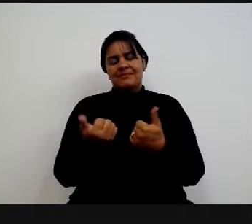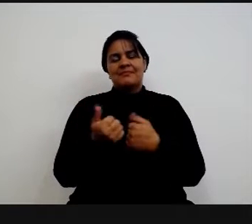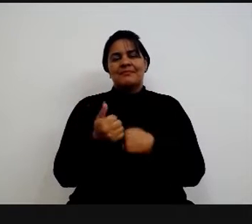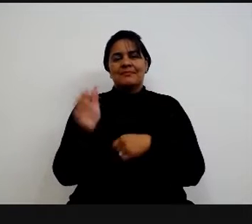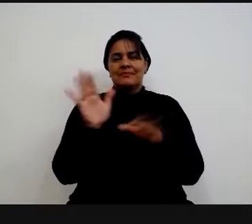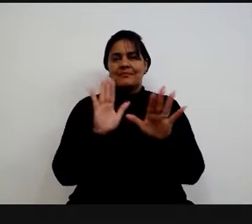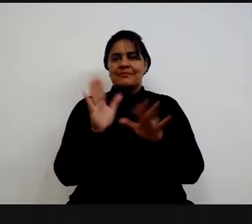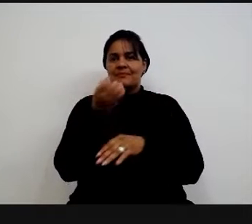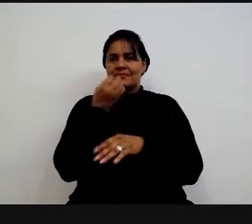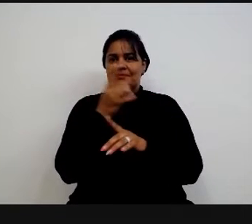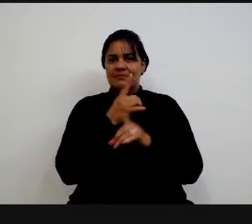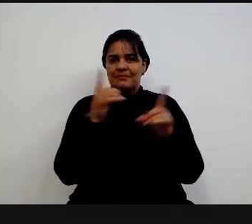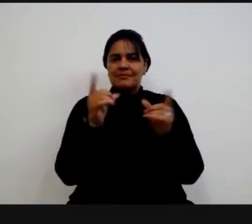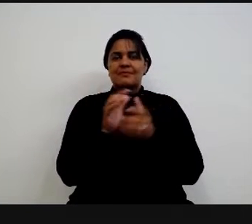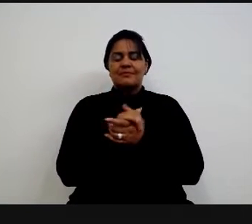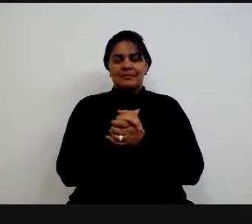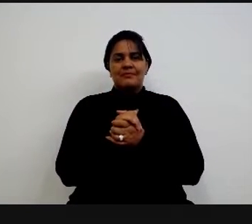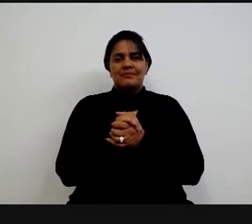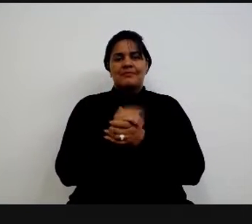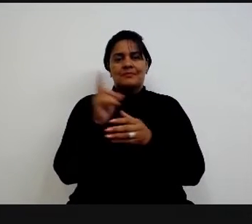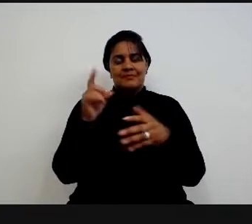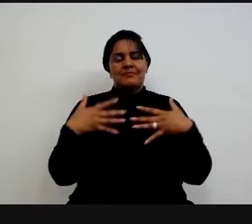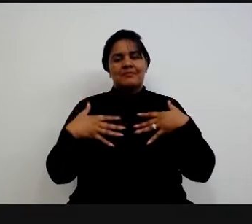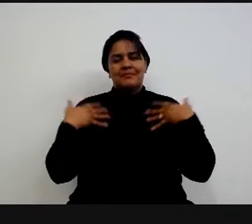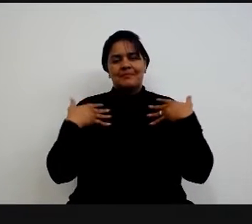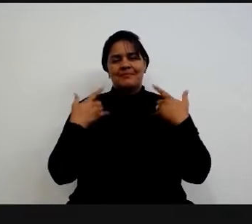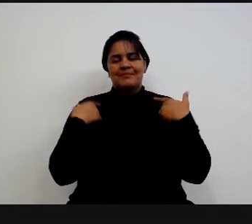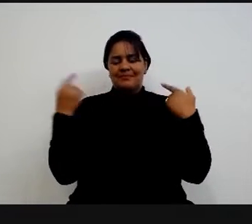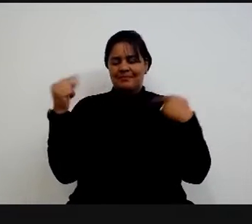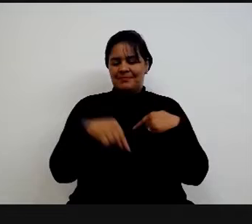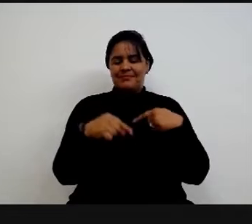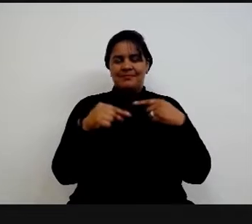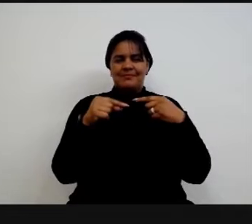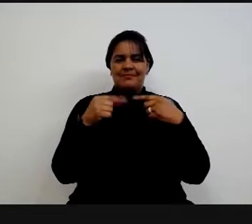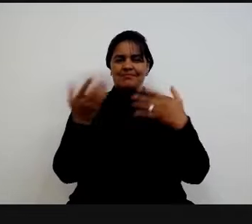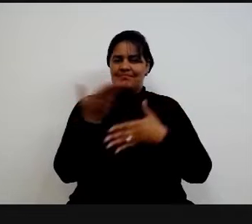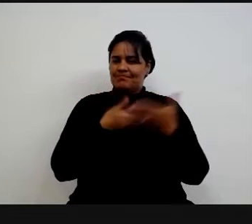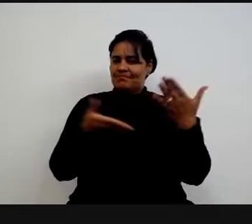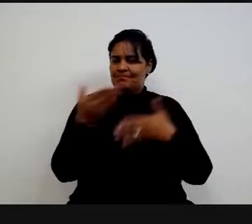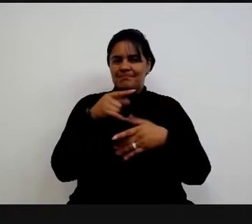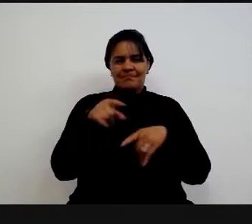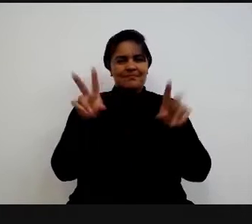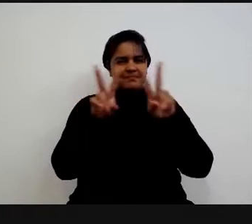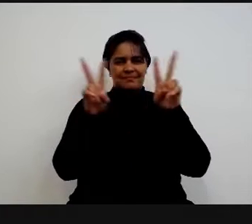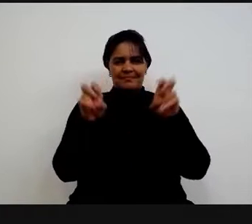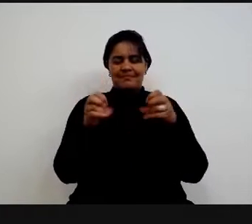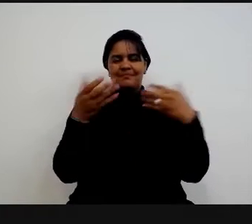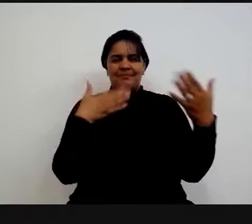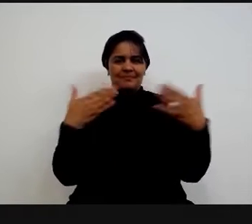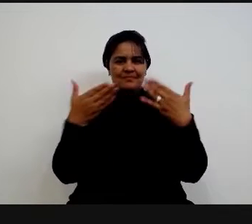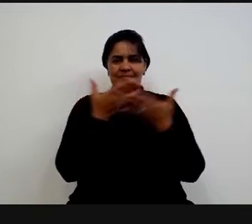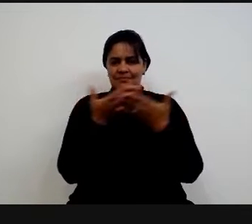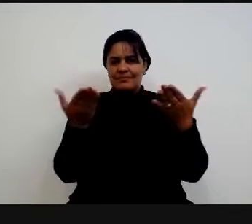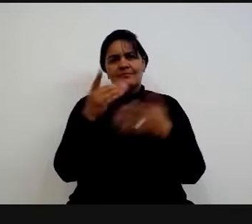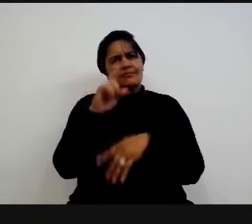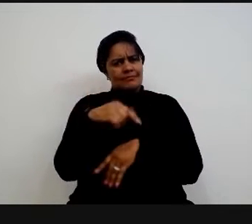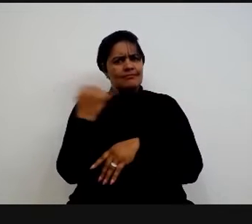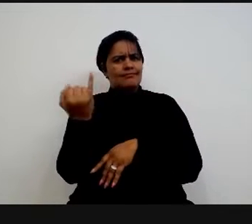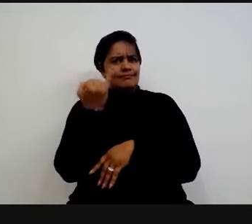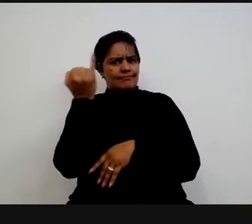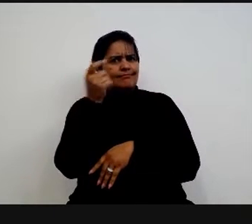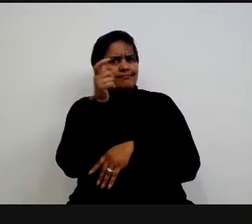Bom dia a todos e todas. É um prazer estar aqui compartilhando essa discussão com vocês, que para mim é